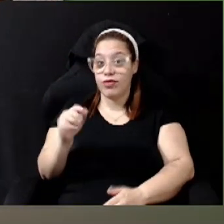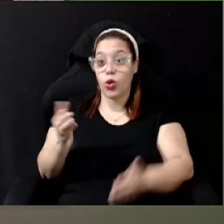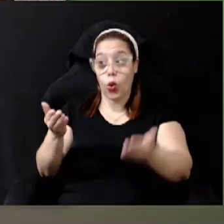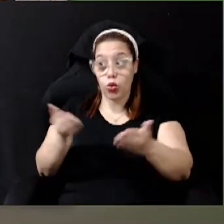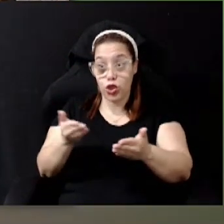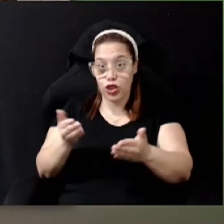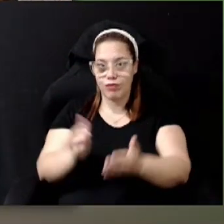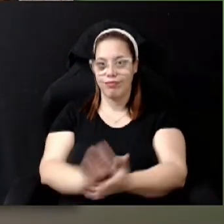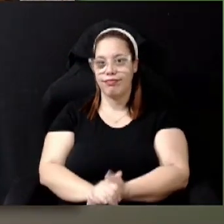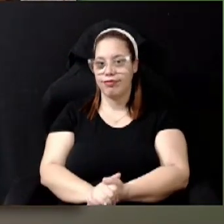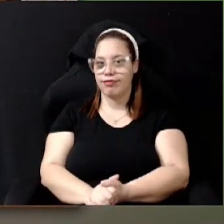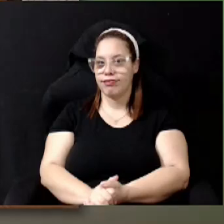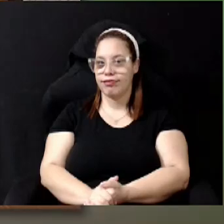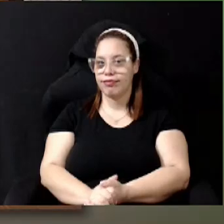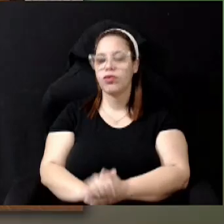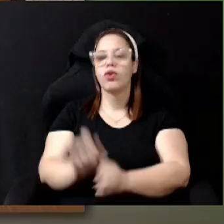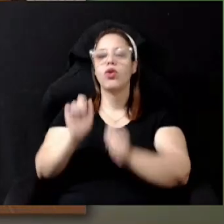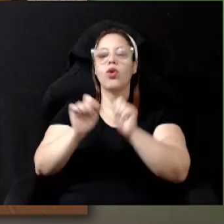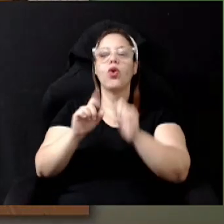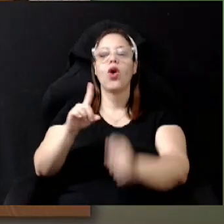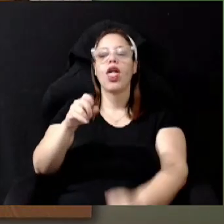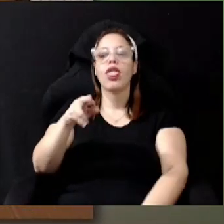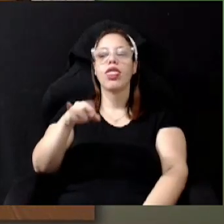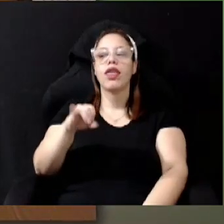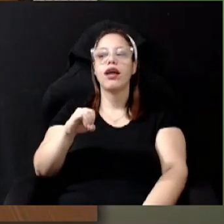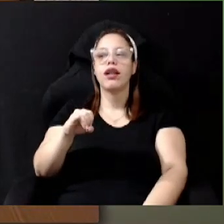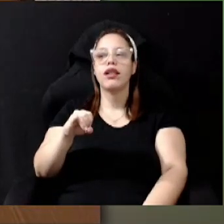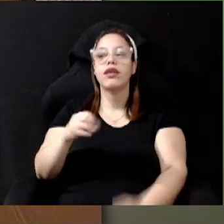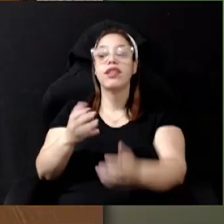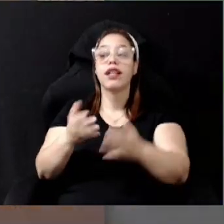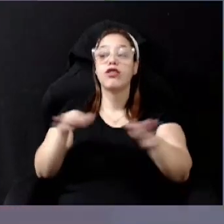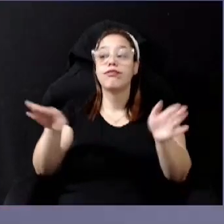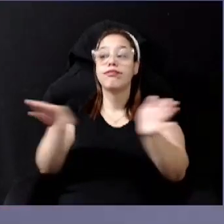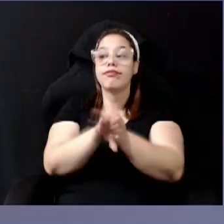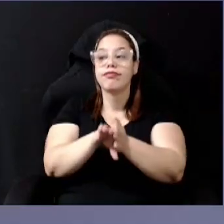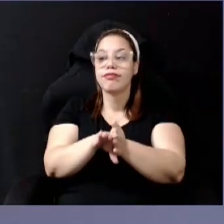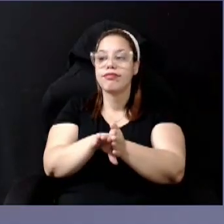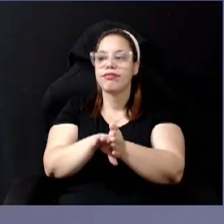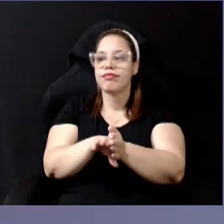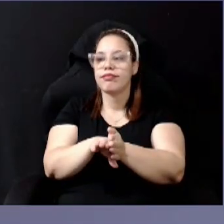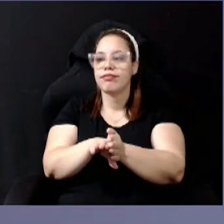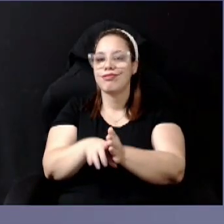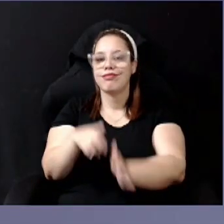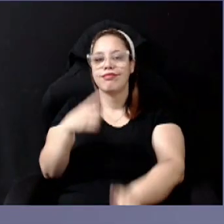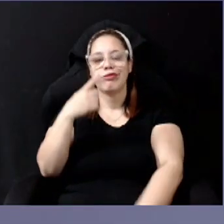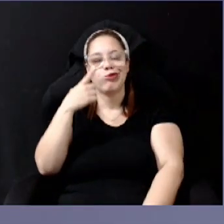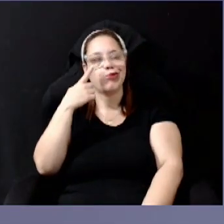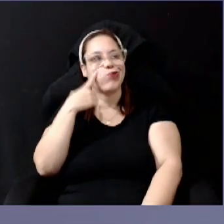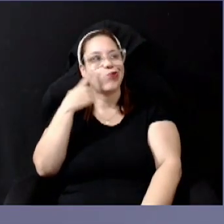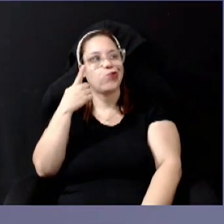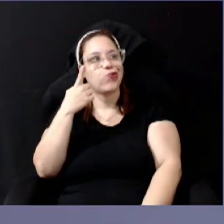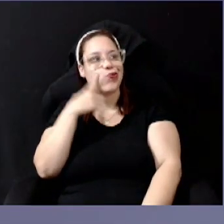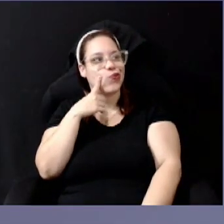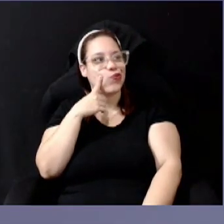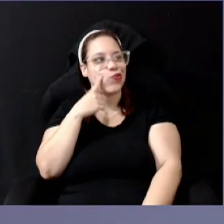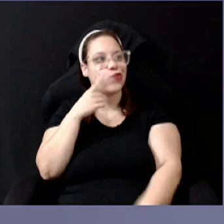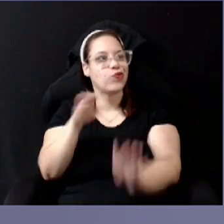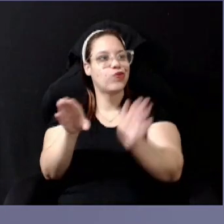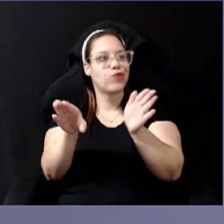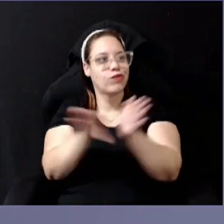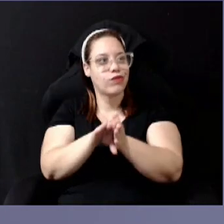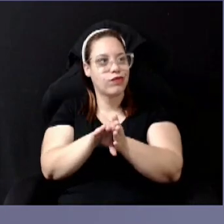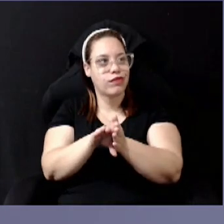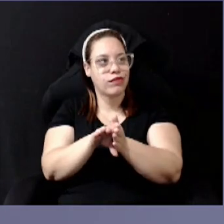E onde a Dani Personalizados quer chegar? Olha, eu quero chegar a